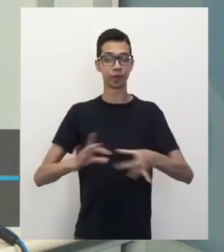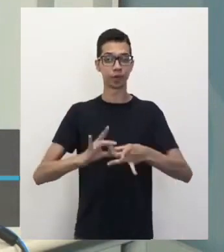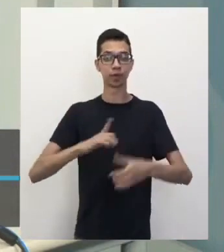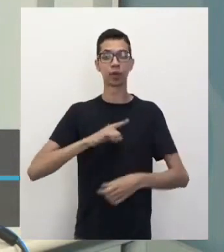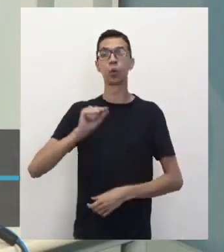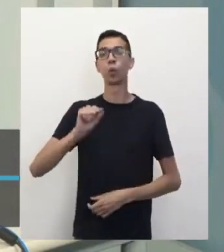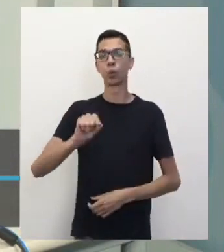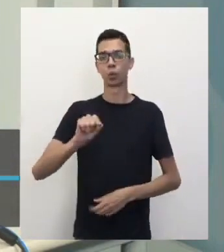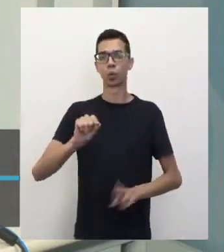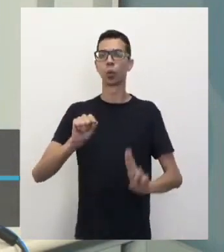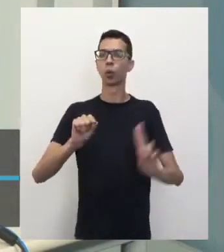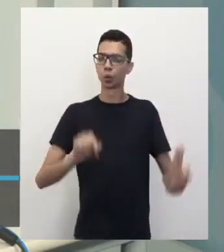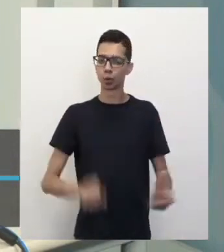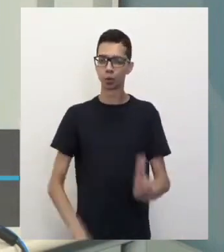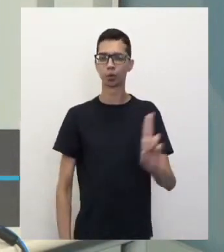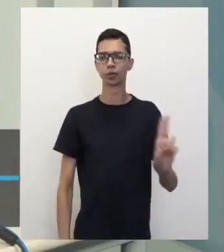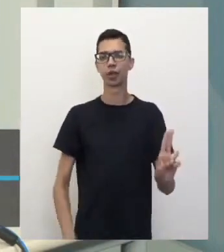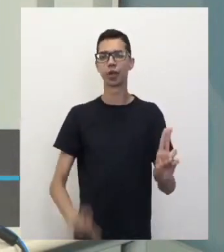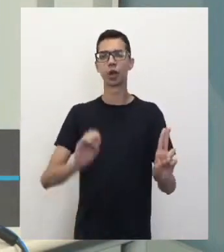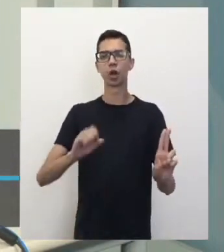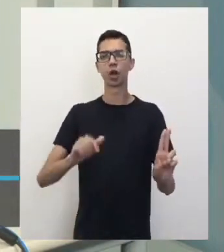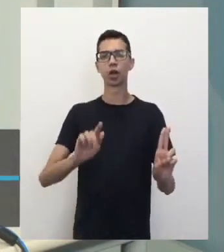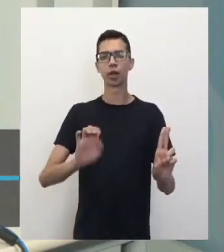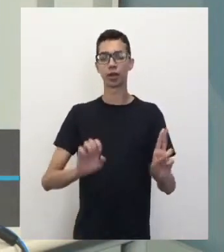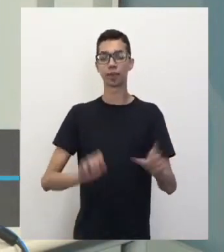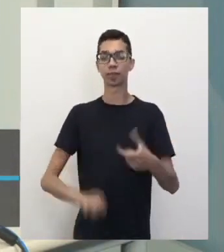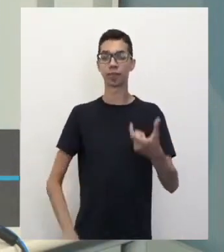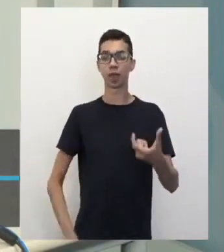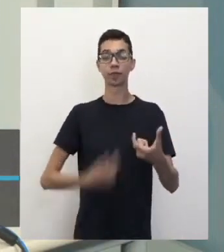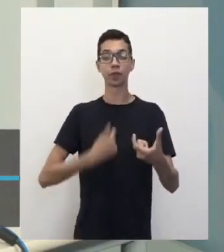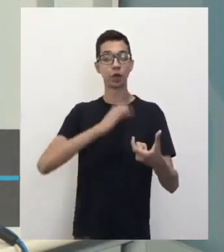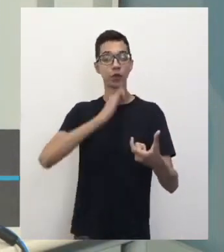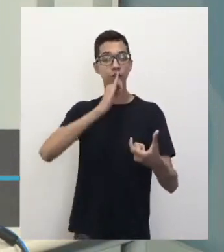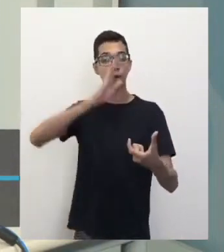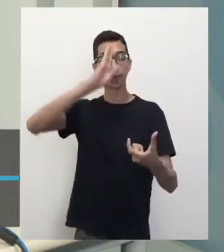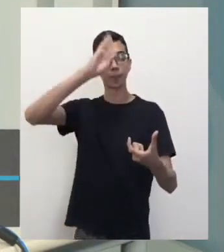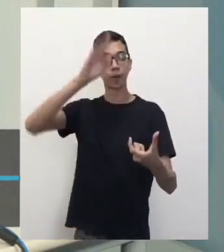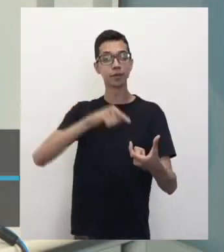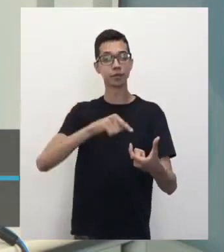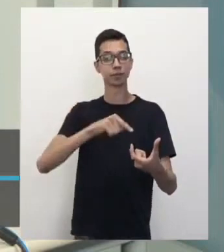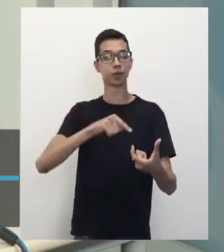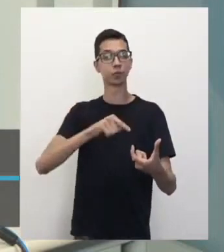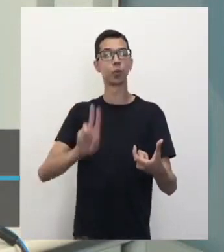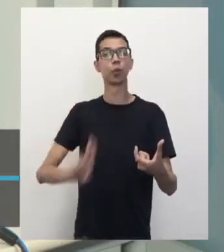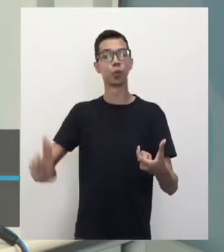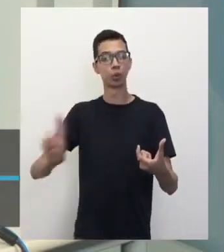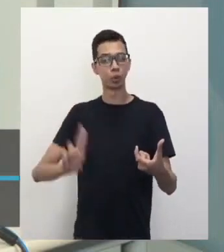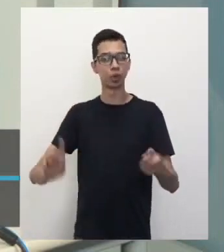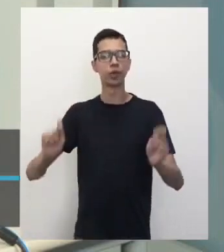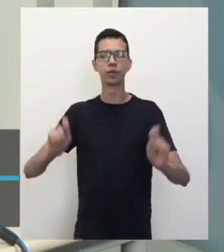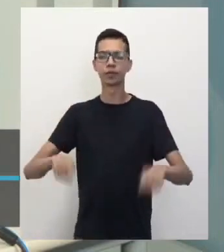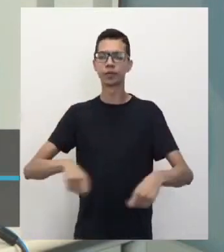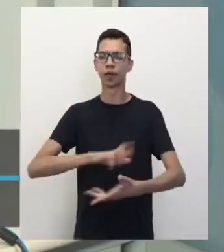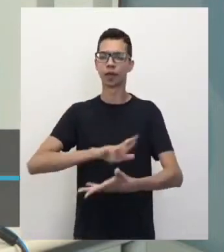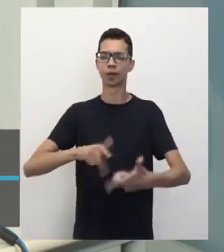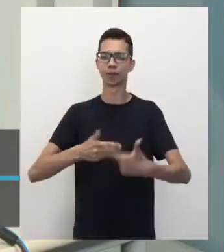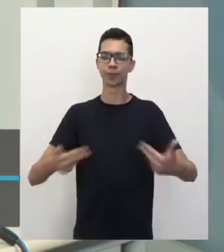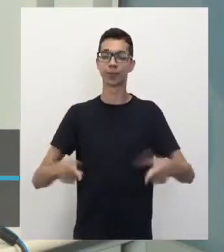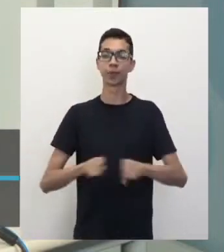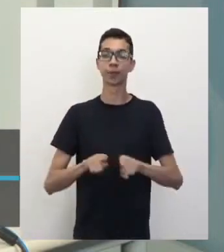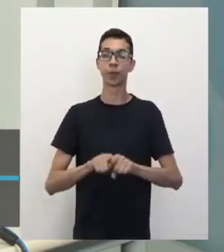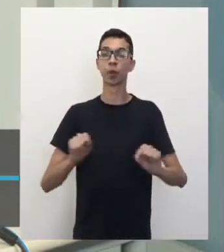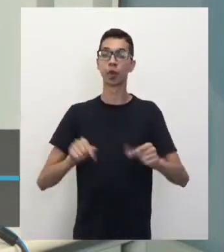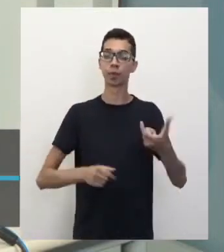que. O que eu costumo falar para os alunos que o que é a palavra-chave, aí é a palavra coringa, que serve para muitas coisas, que além de